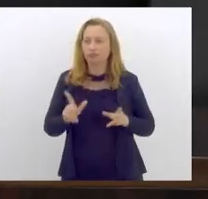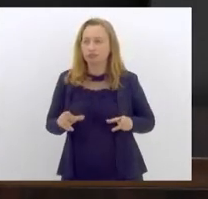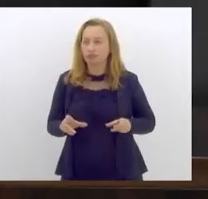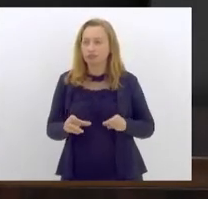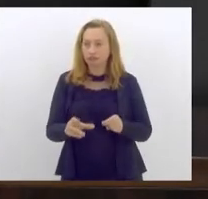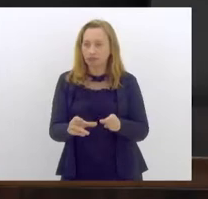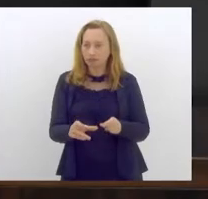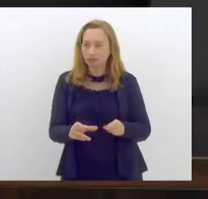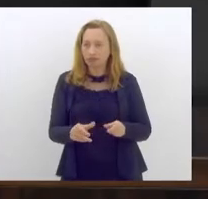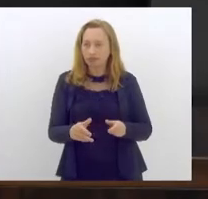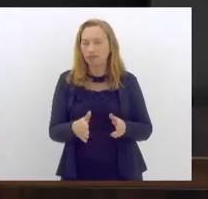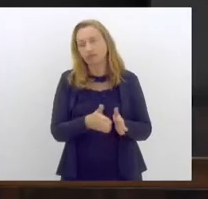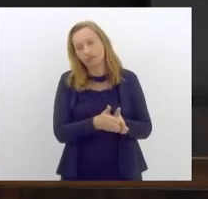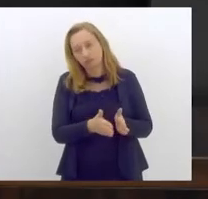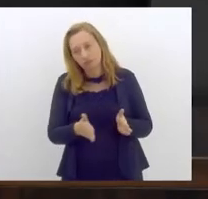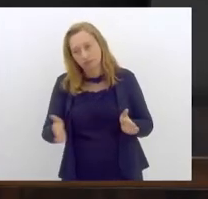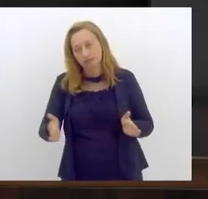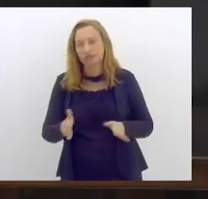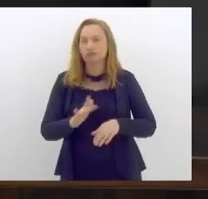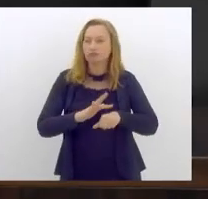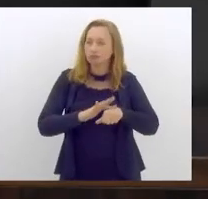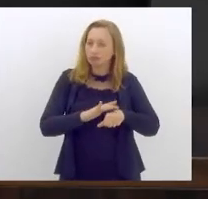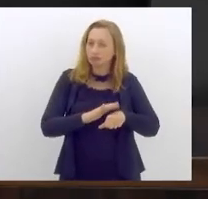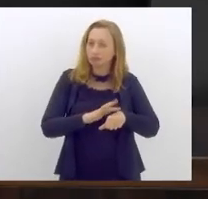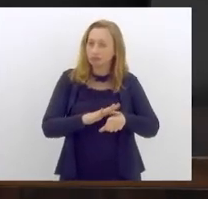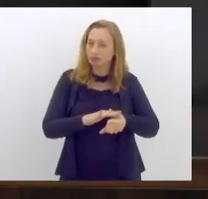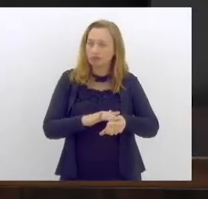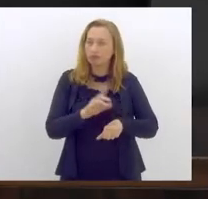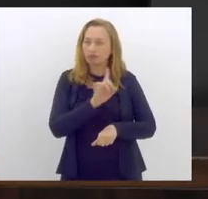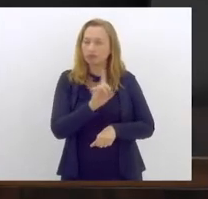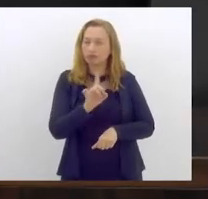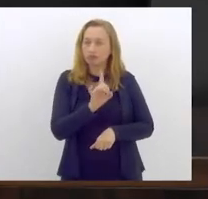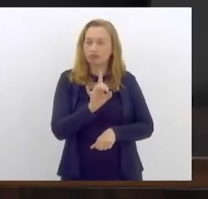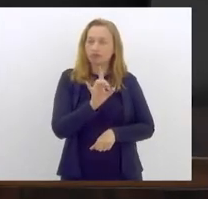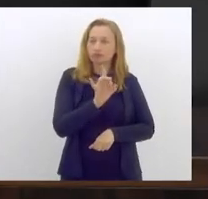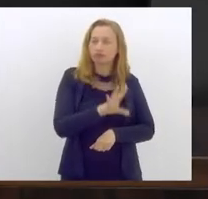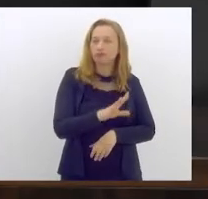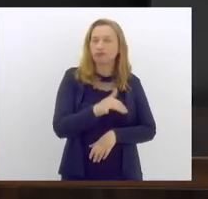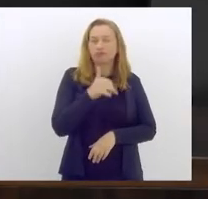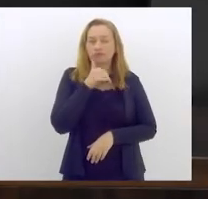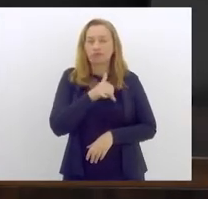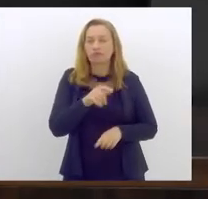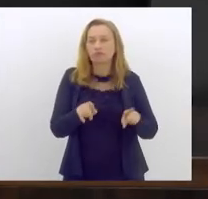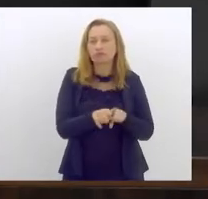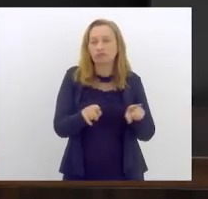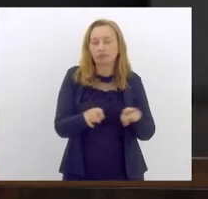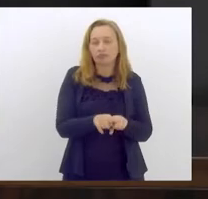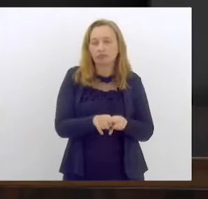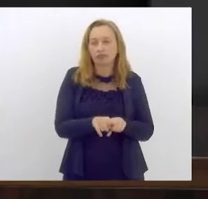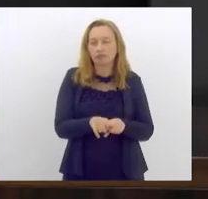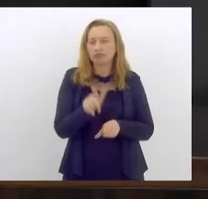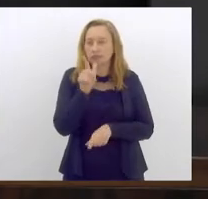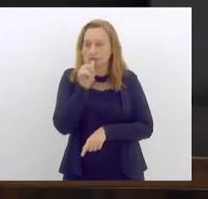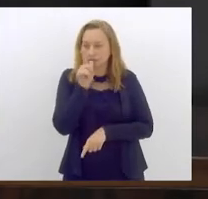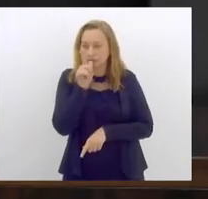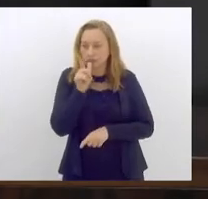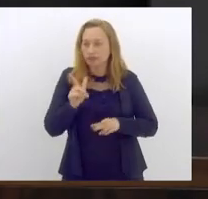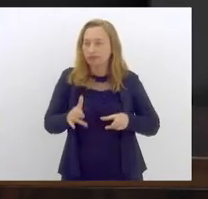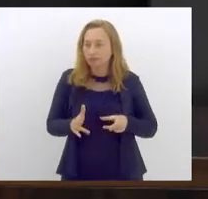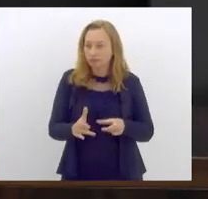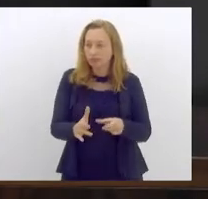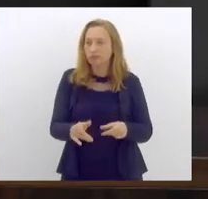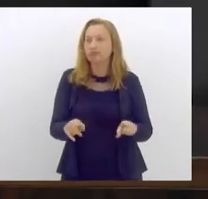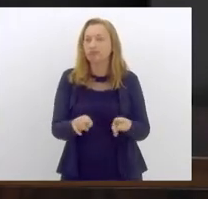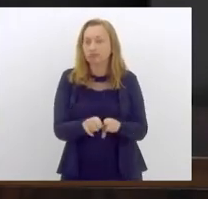do processo né de doença não só nas mulheres mas também do câncer de próstata que vem logo